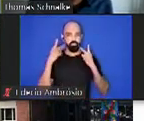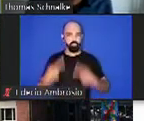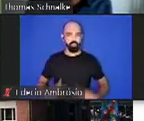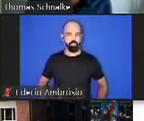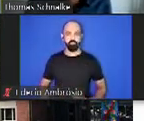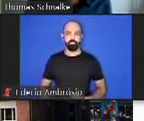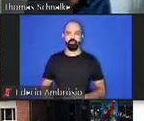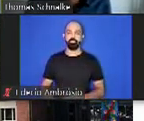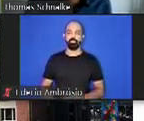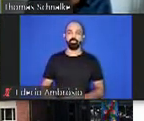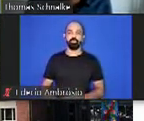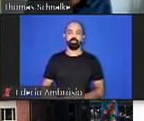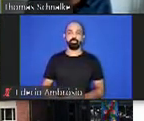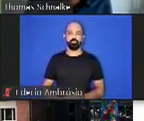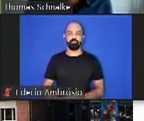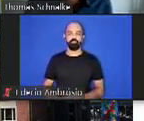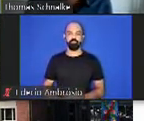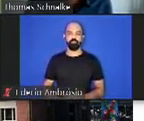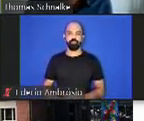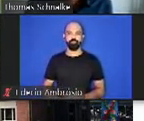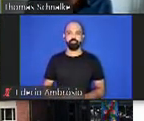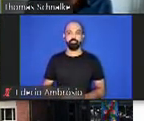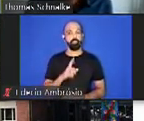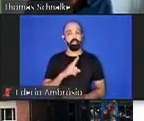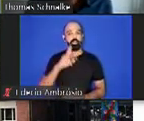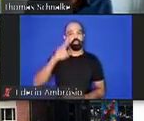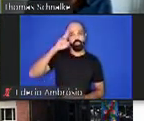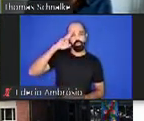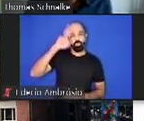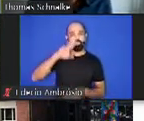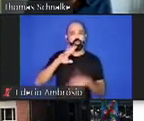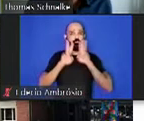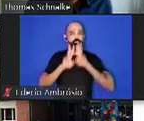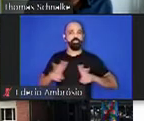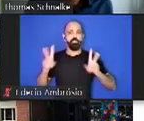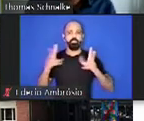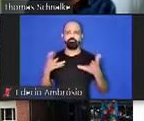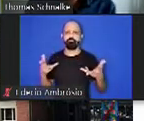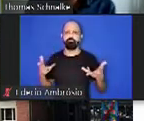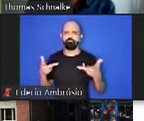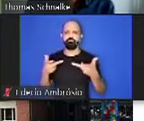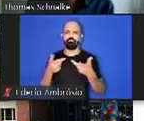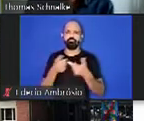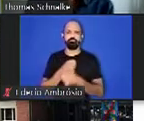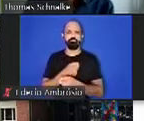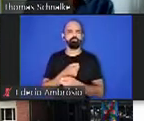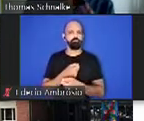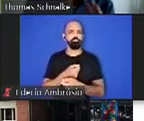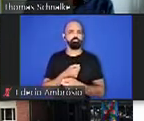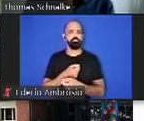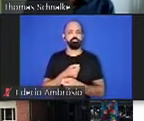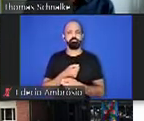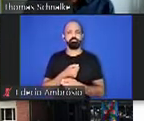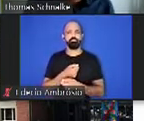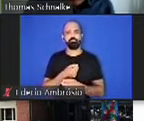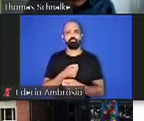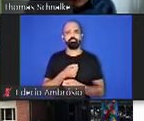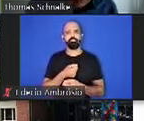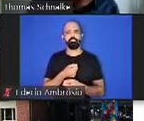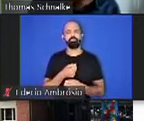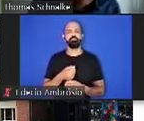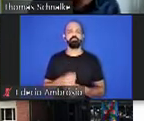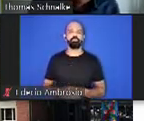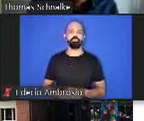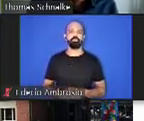Isso é um histórico visual muito rico e é